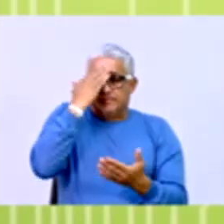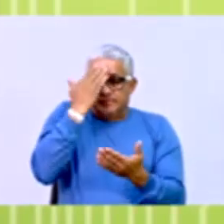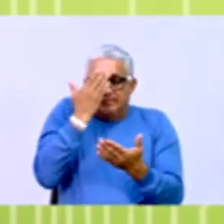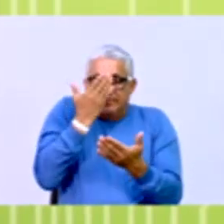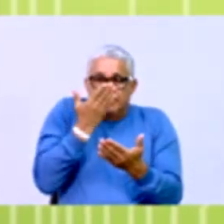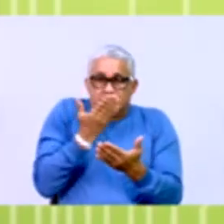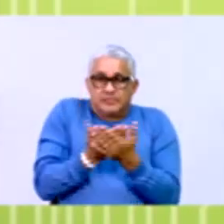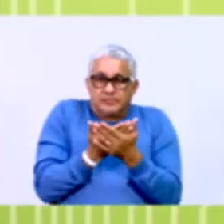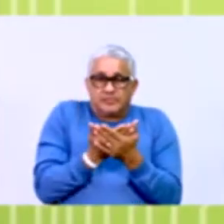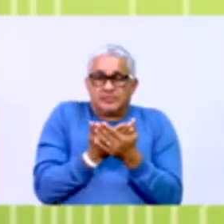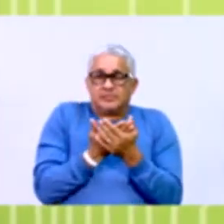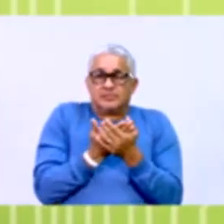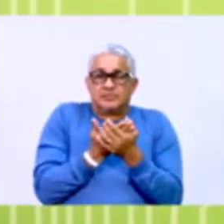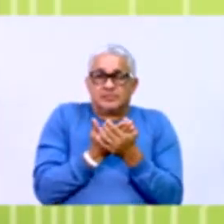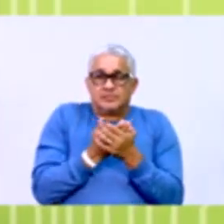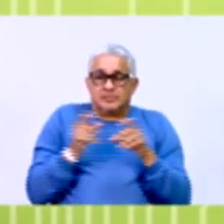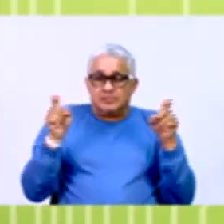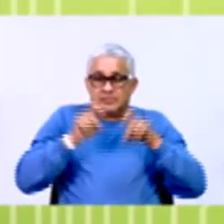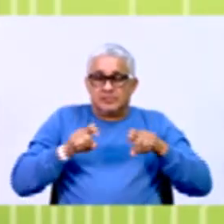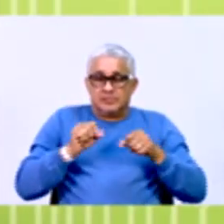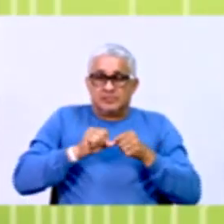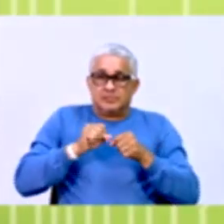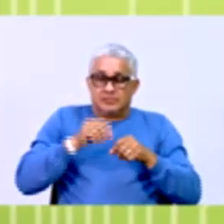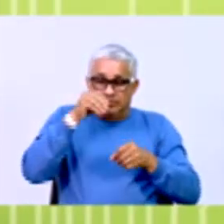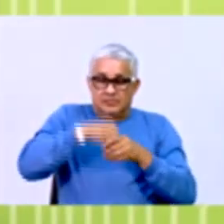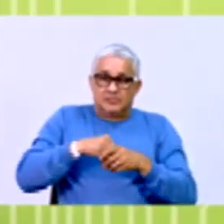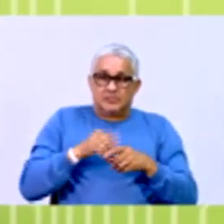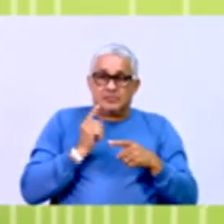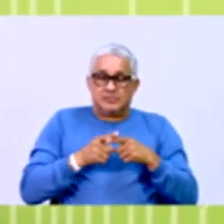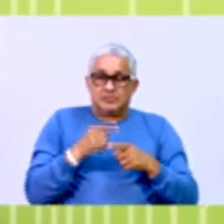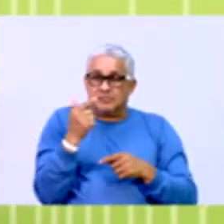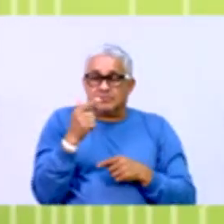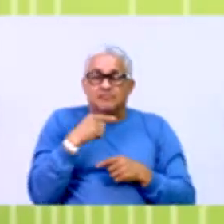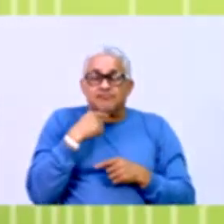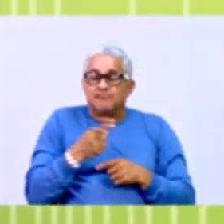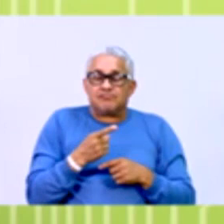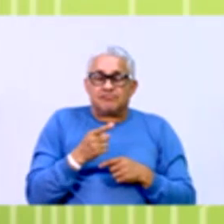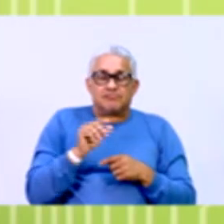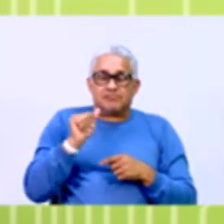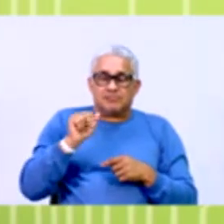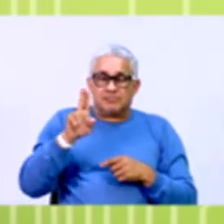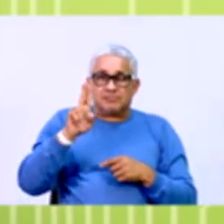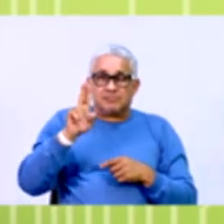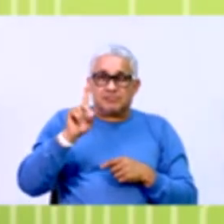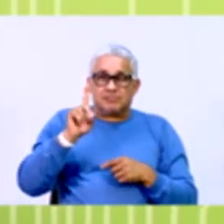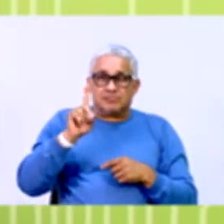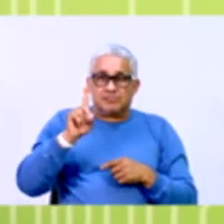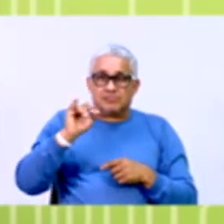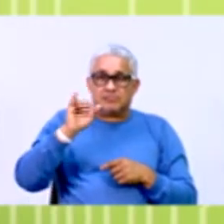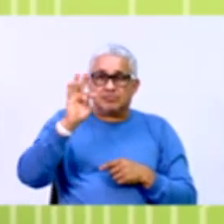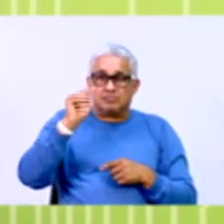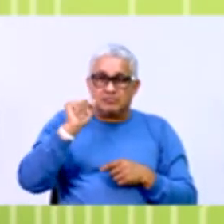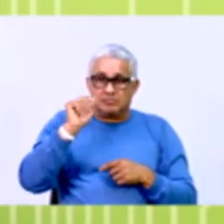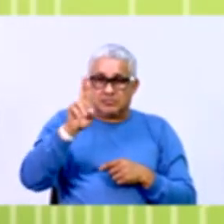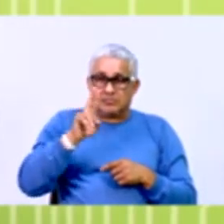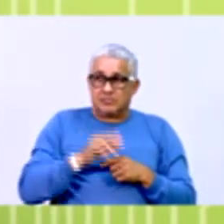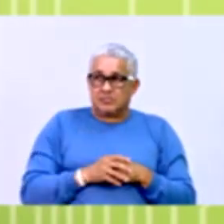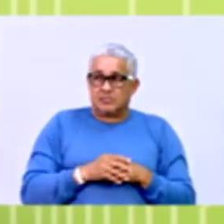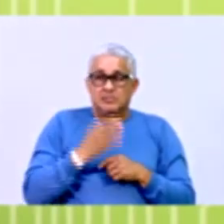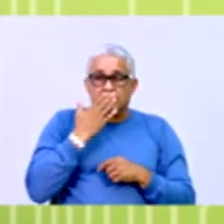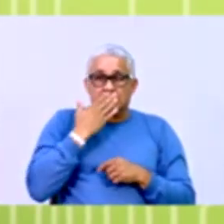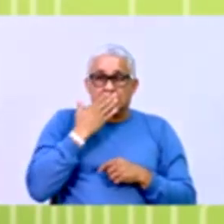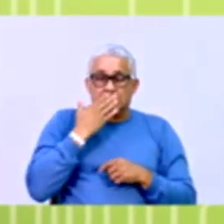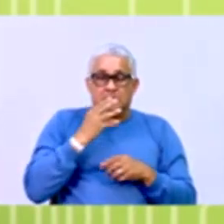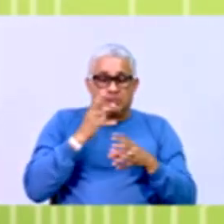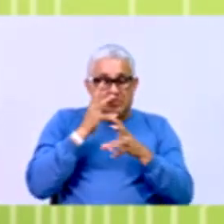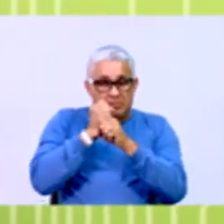dizer assim, naquilo que o computador estava fazendo, porque não tinha como auditar, não era realmente auditado a forma de